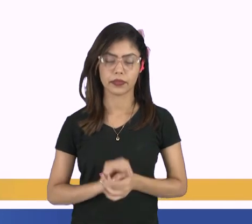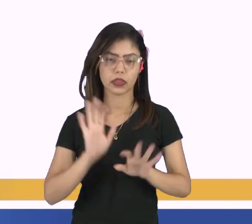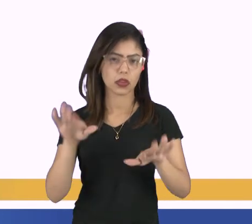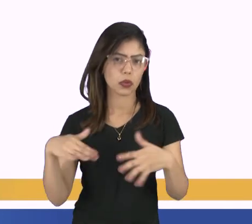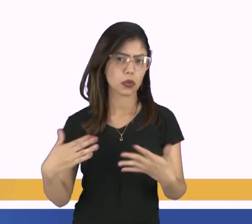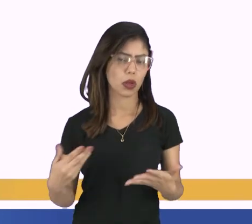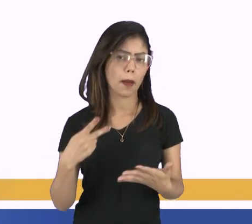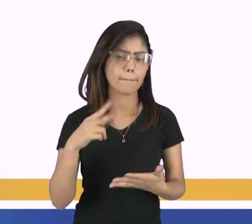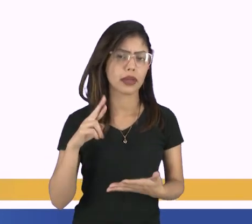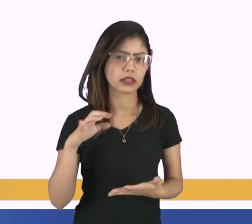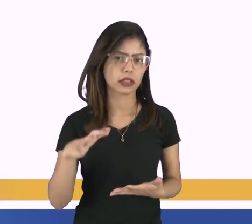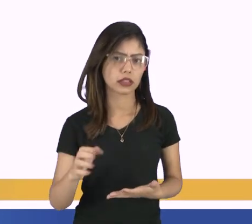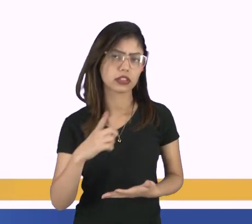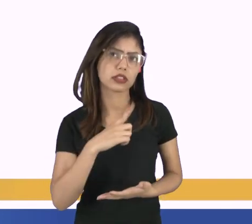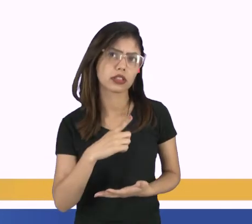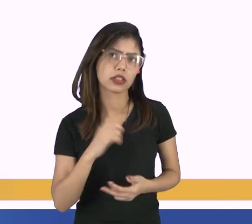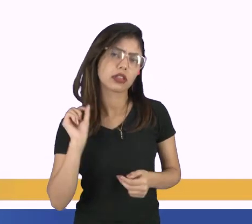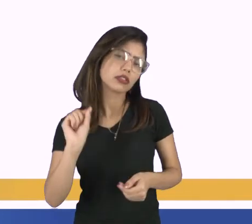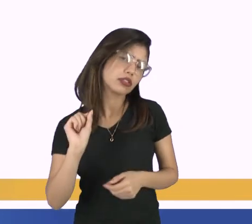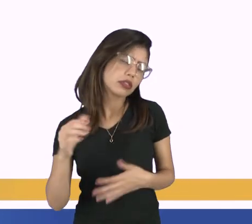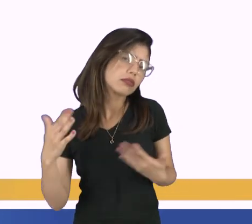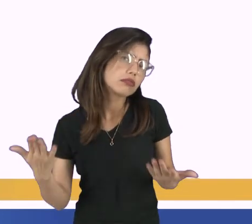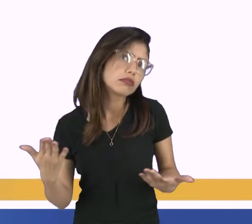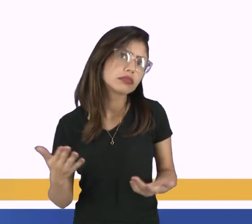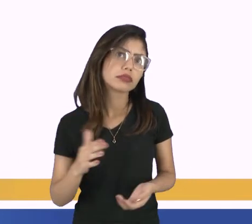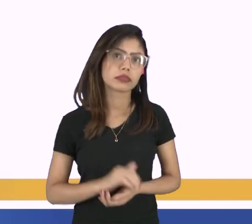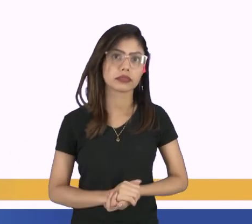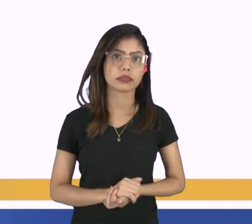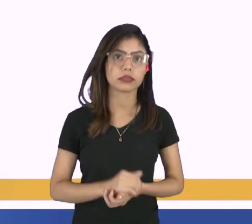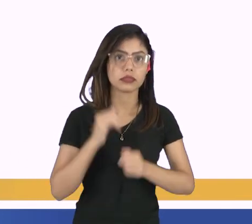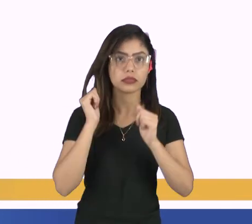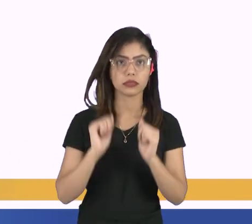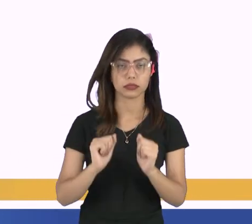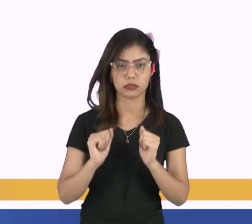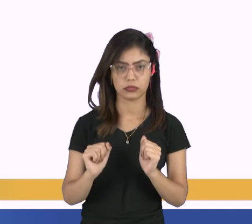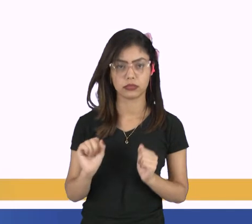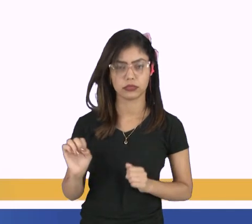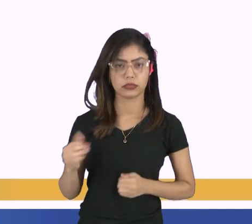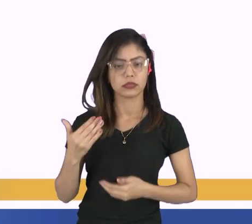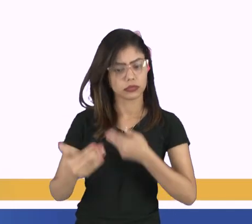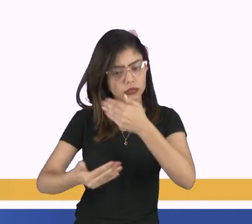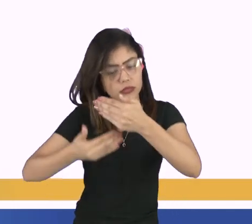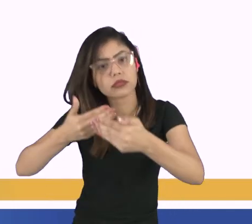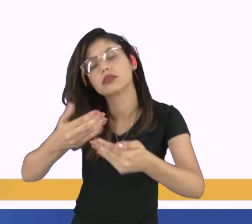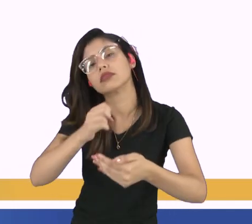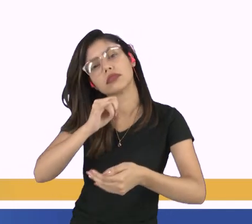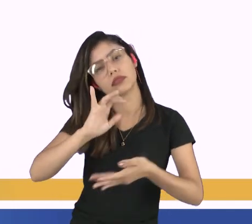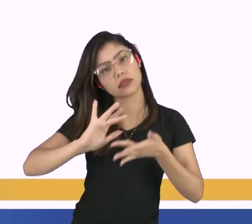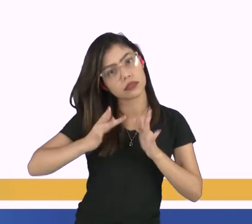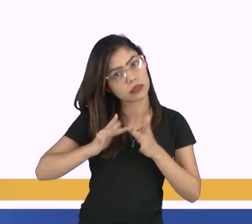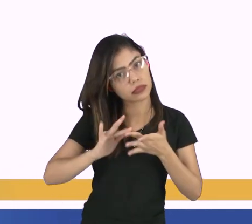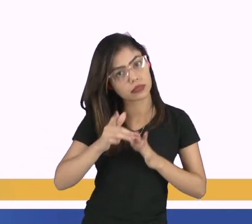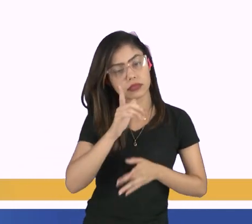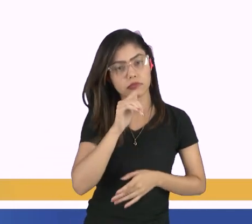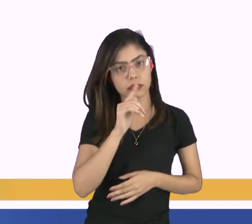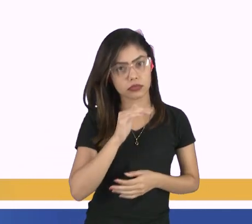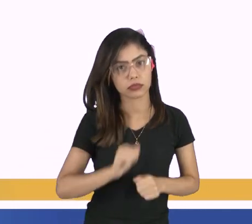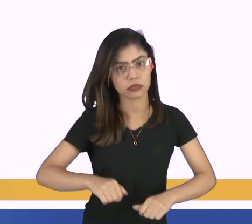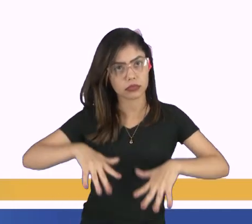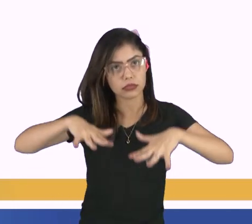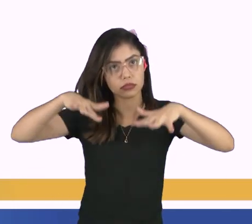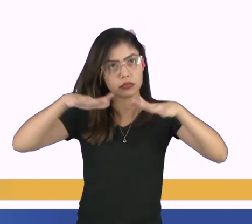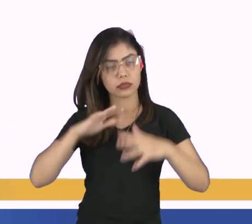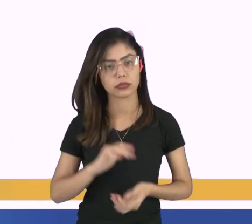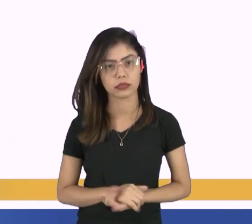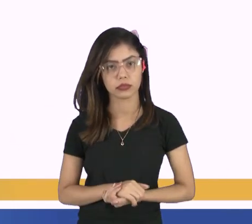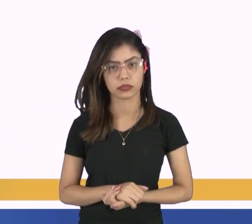de que esse paciente apresenta um caso de quê? O que eu posso, acabar desenvolvendo se eu tiver contato com água de enchente?